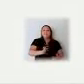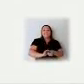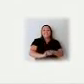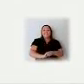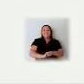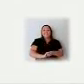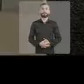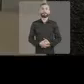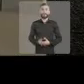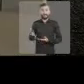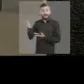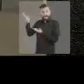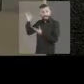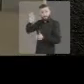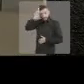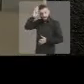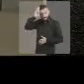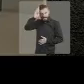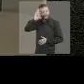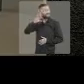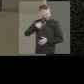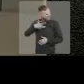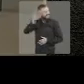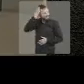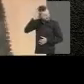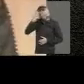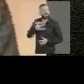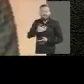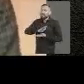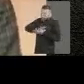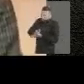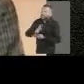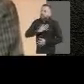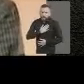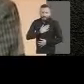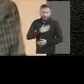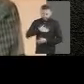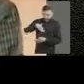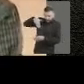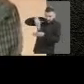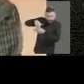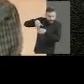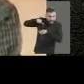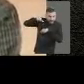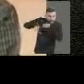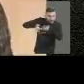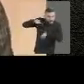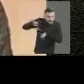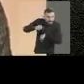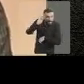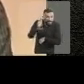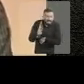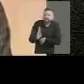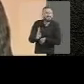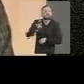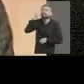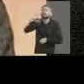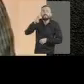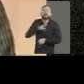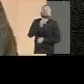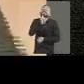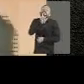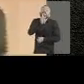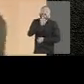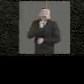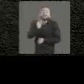É o rei do Brasil Este é o Bolsonaro Eu sou favorável à tortura Através do voto Você não vai mudar nada nesse país Você só vai mudar